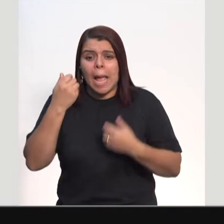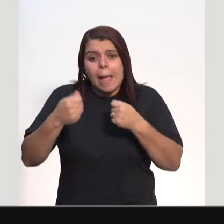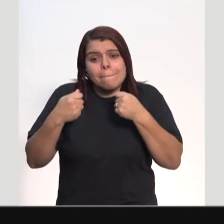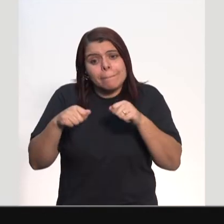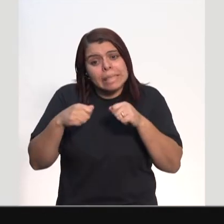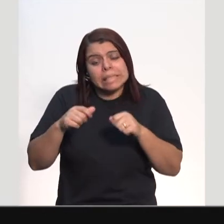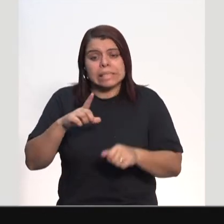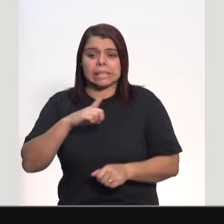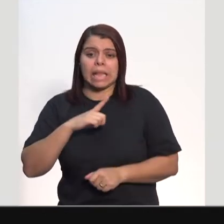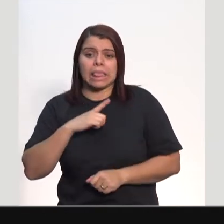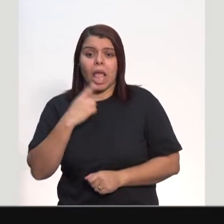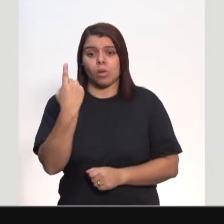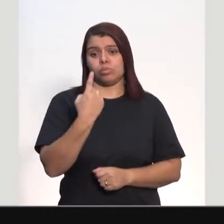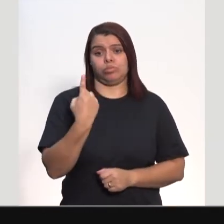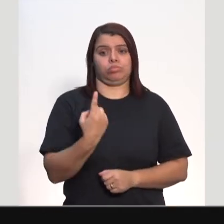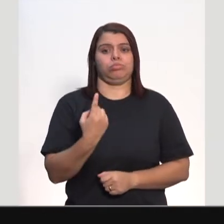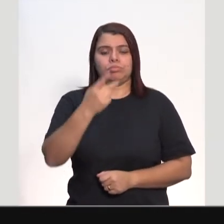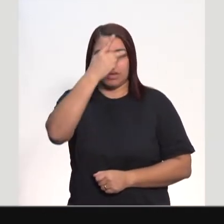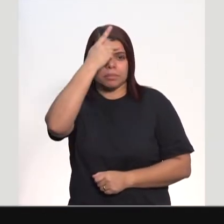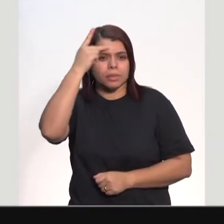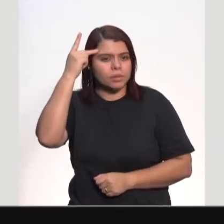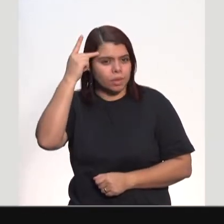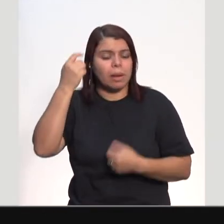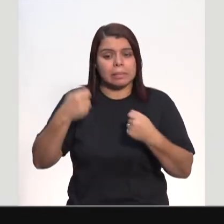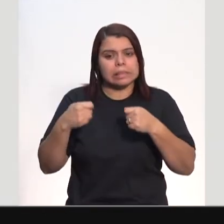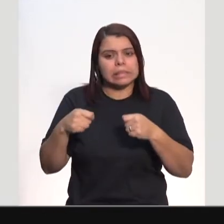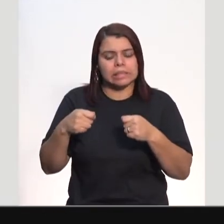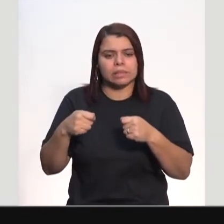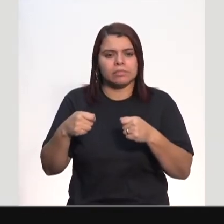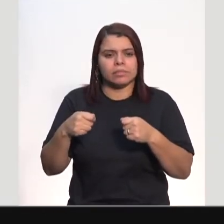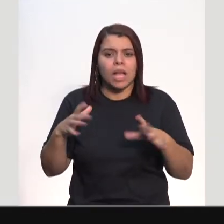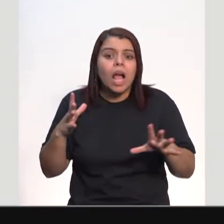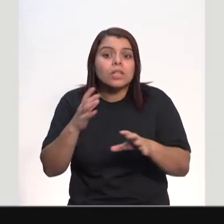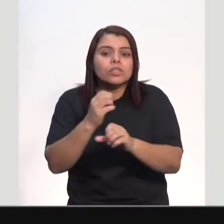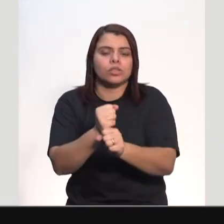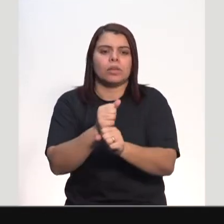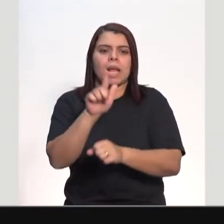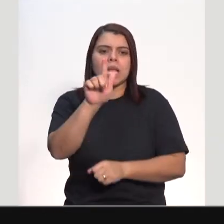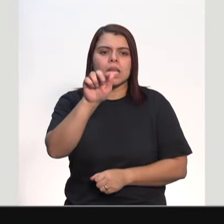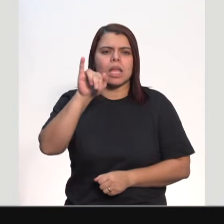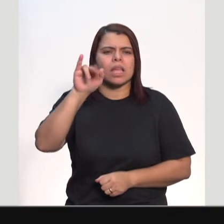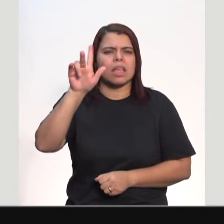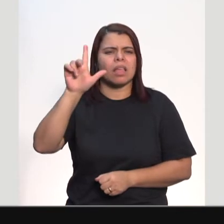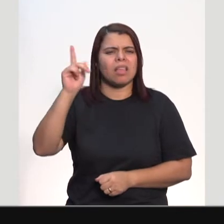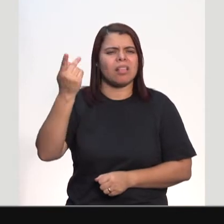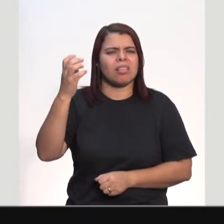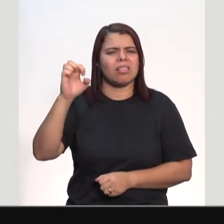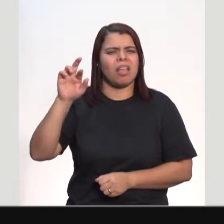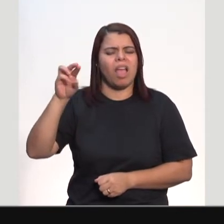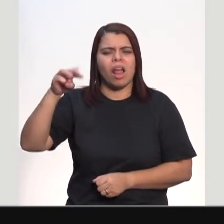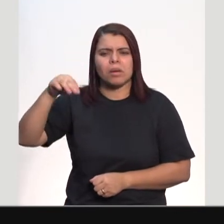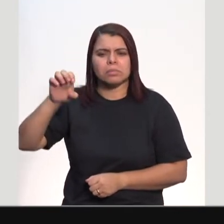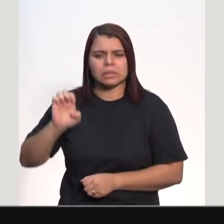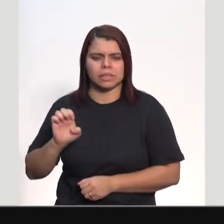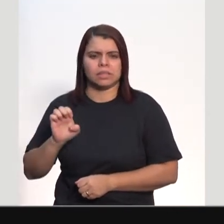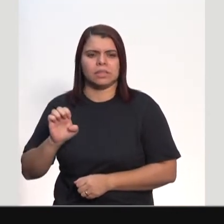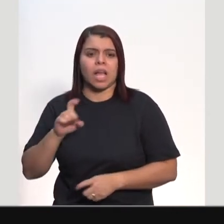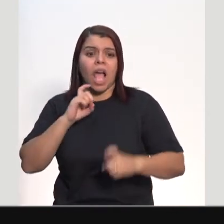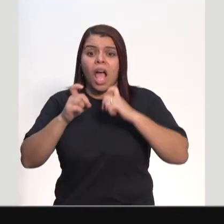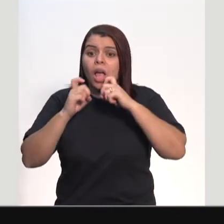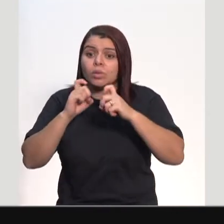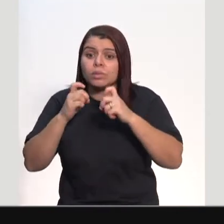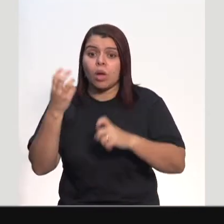menos uma pessoa como participante. Vou adicionar o Guilherme, vou colocar a reunião para que seja